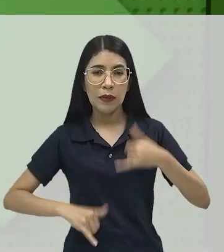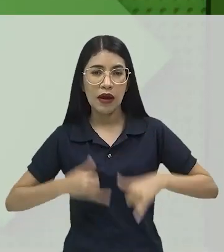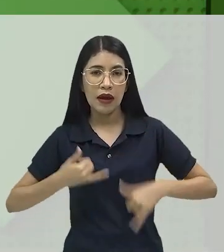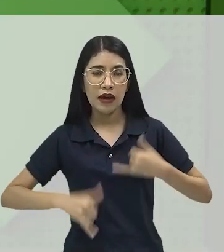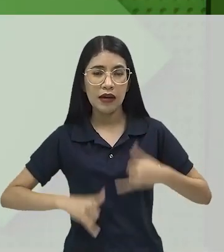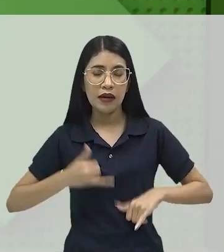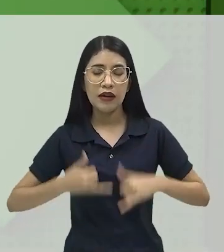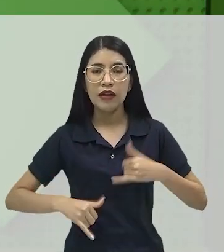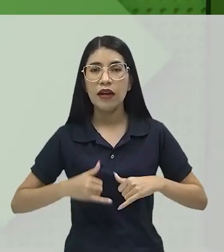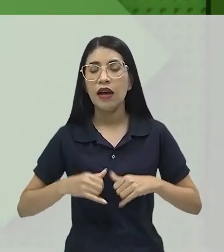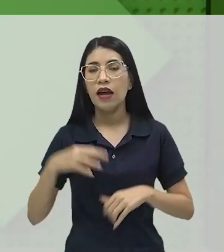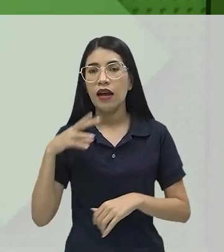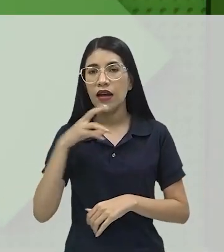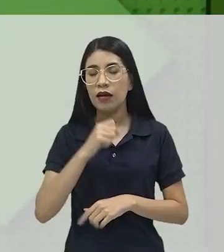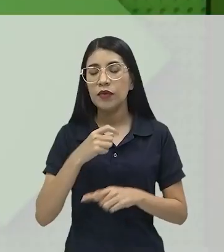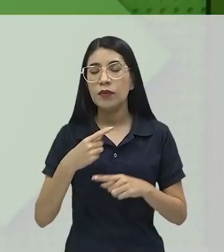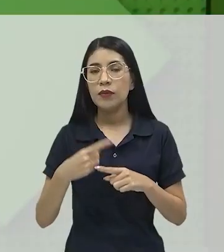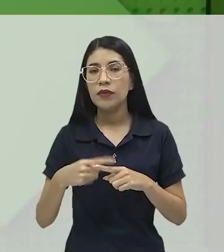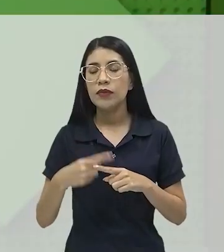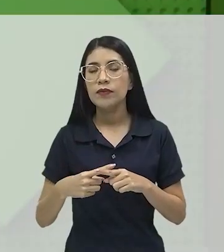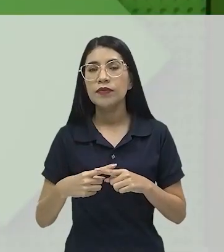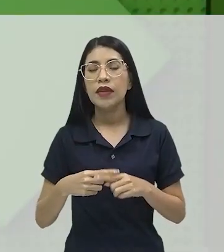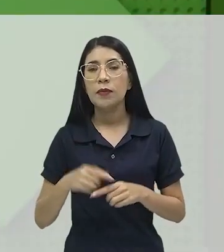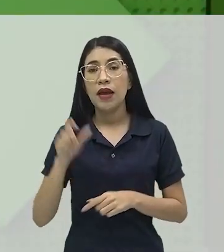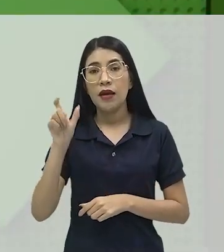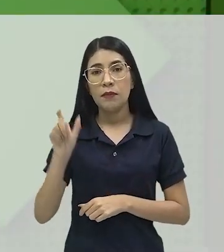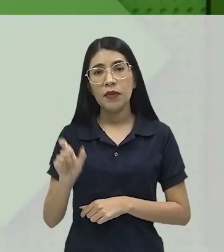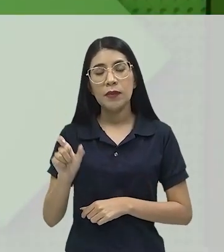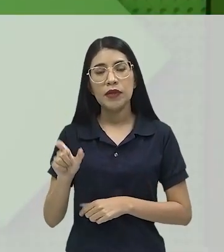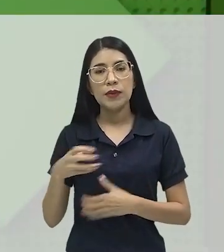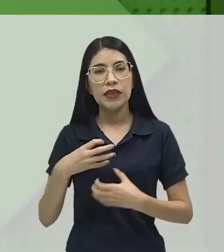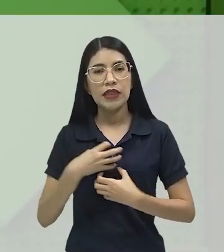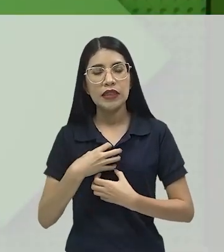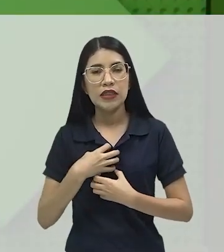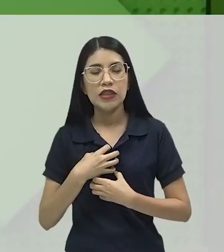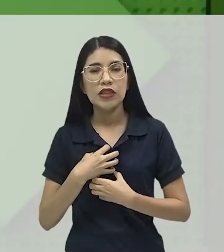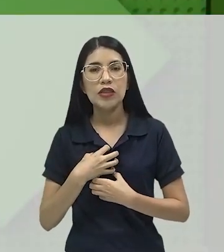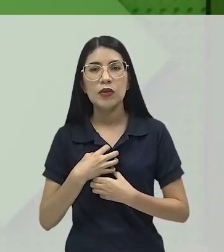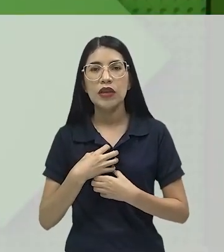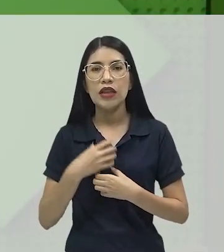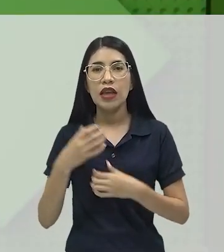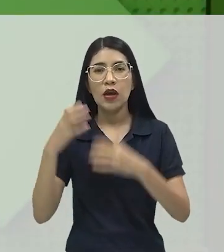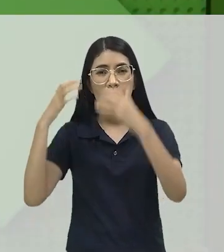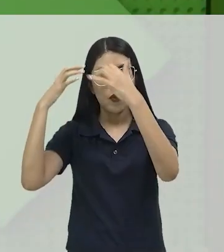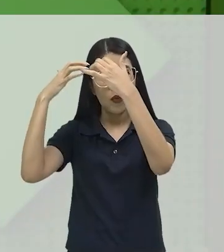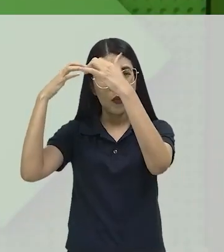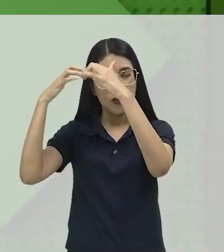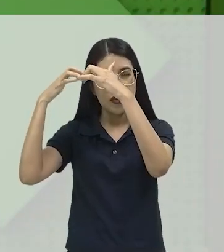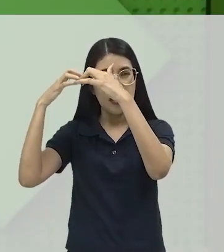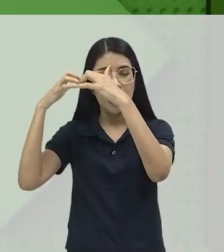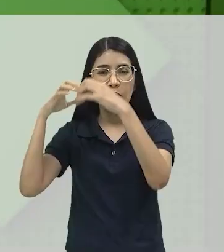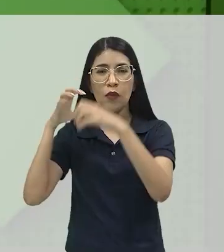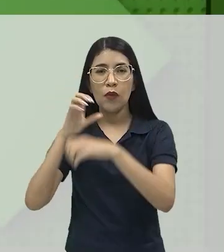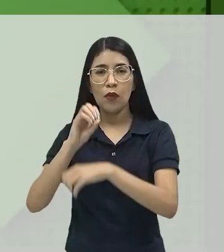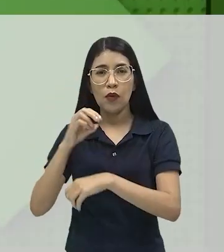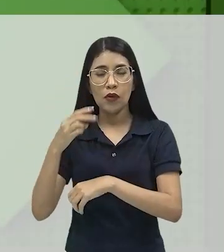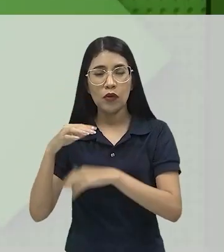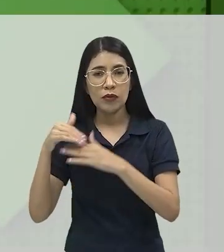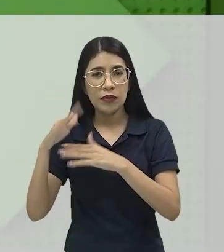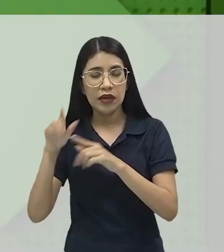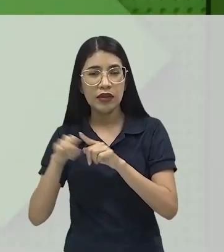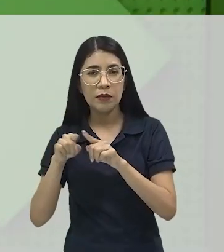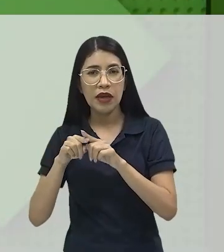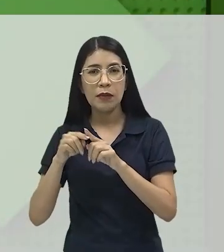de adrenalina é feita justamente para que a pessoa tenha o cérebro mais oxigenado, para